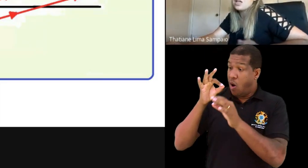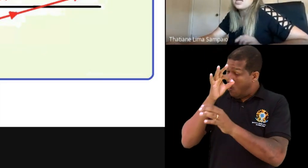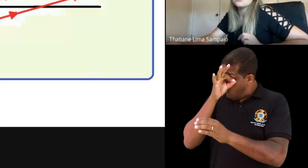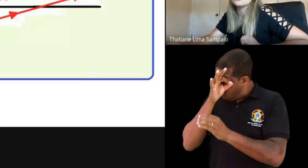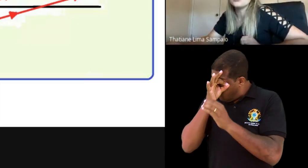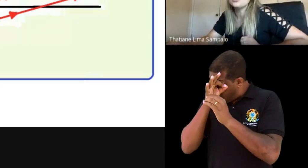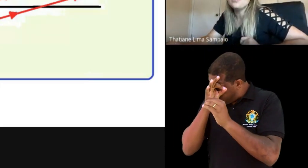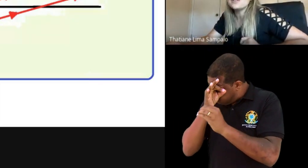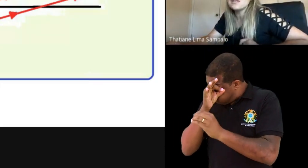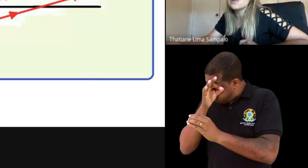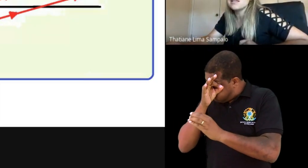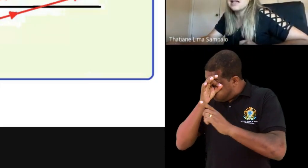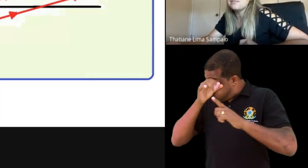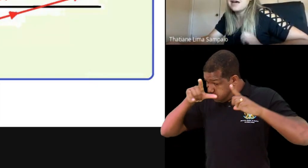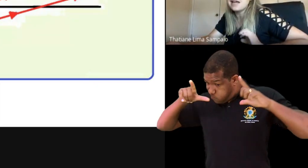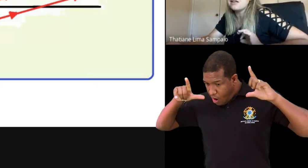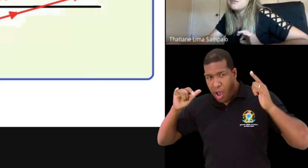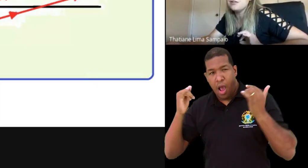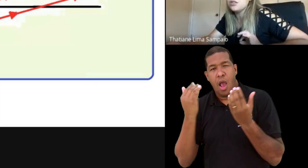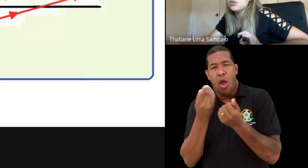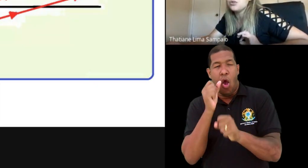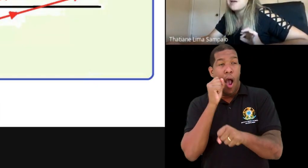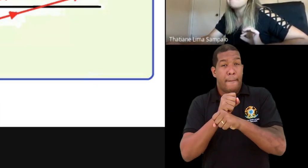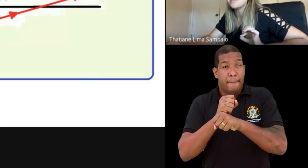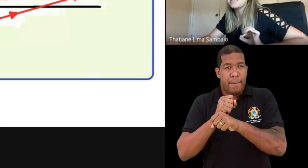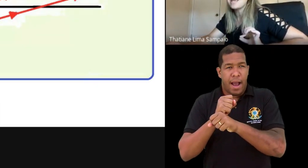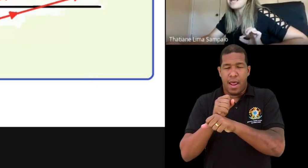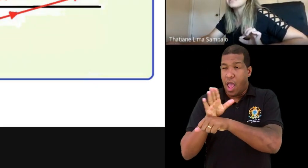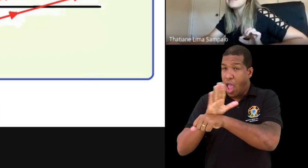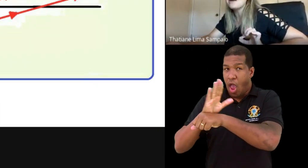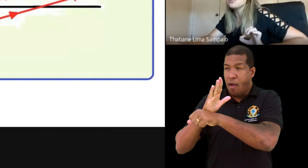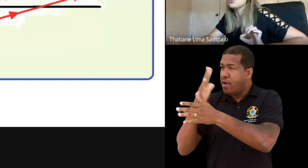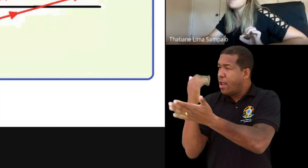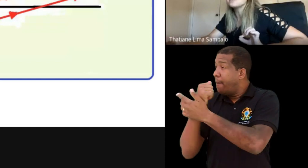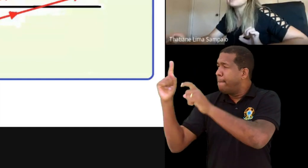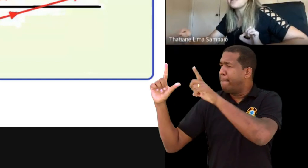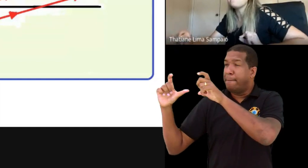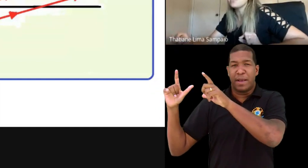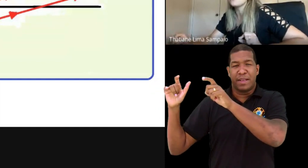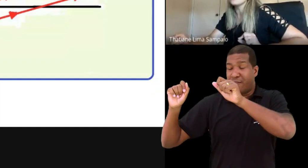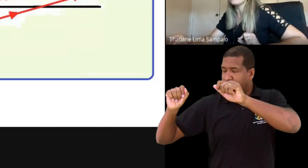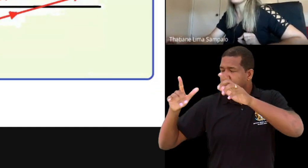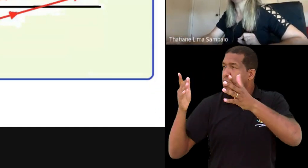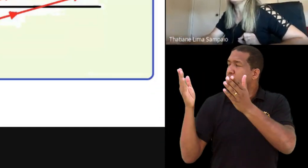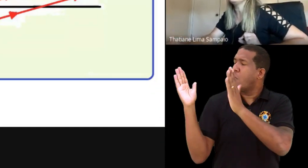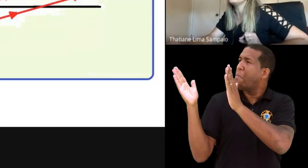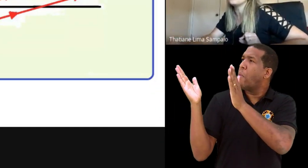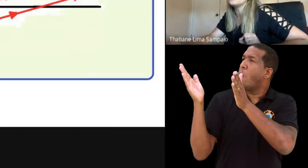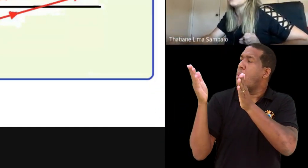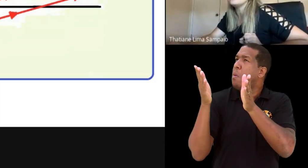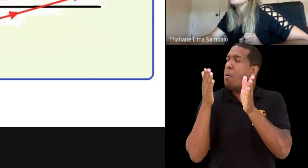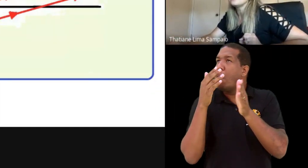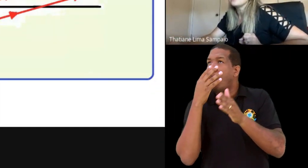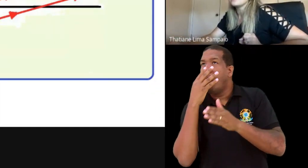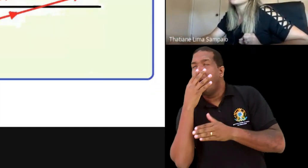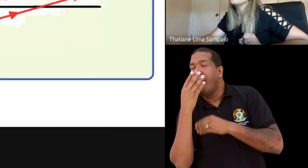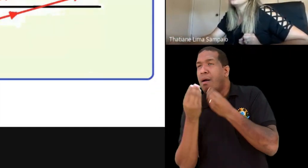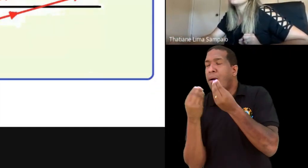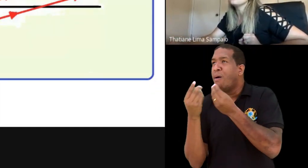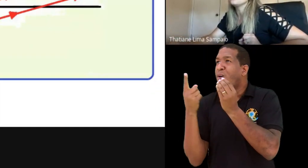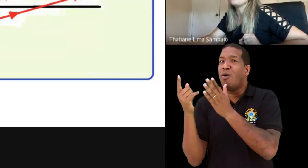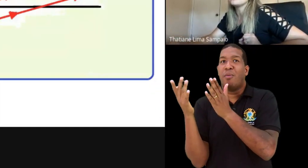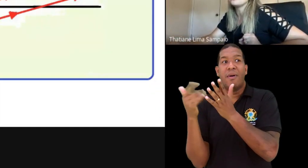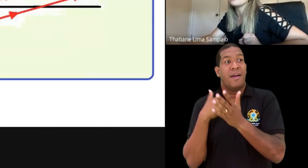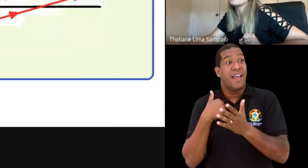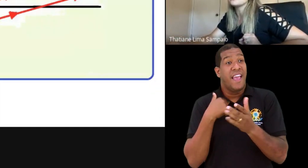maior. Eu sugiro vocês pararem o vídeo, pegar essa imagem e começar a percorrer com o dedo de vocês essa